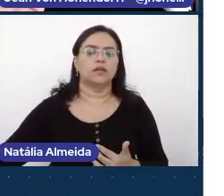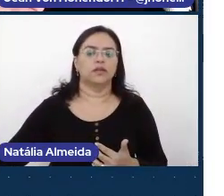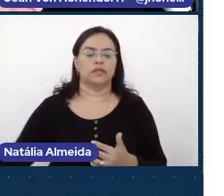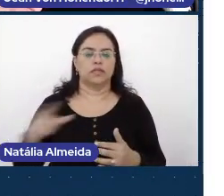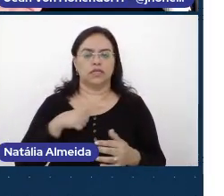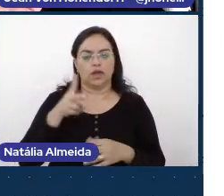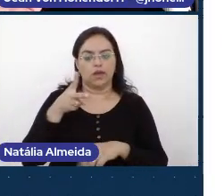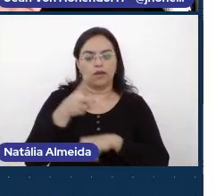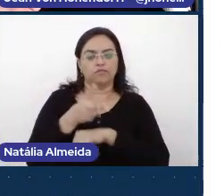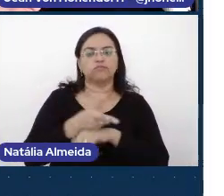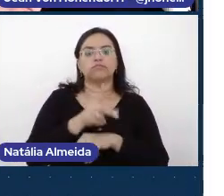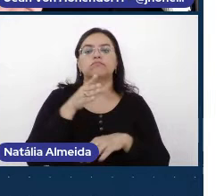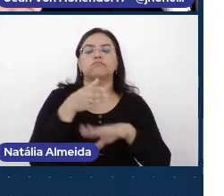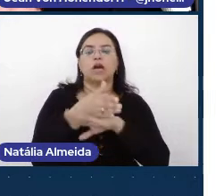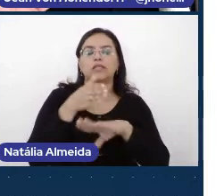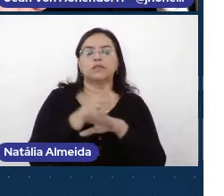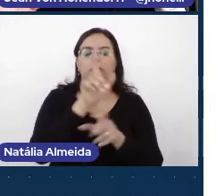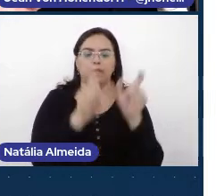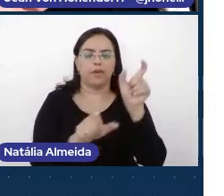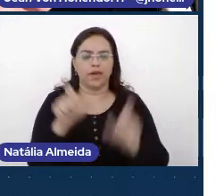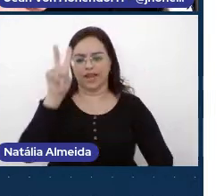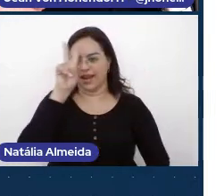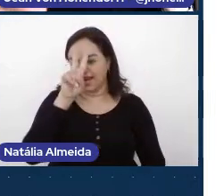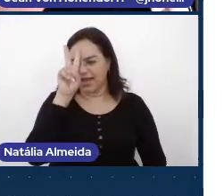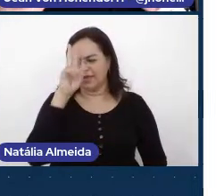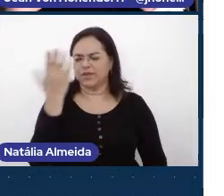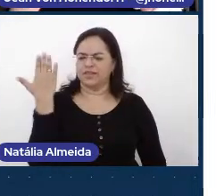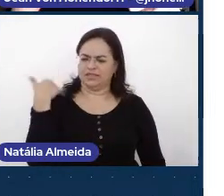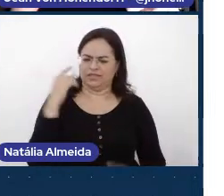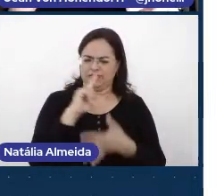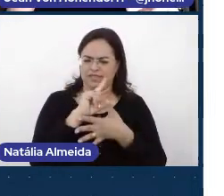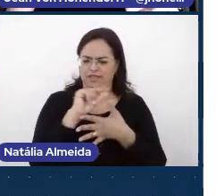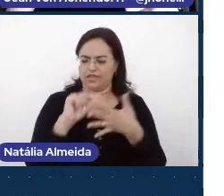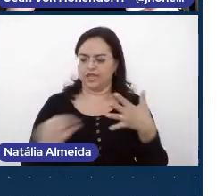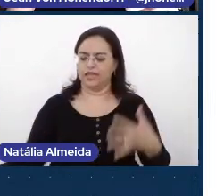eu falava antes que um dos critérios era sobre